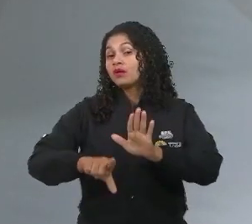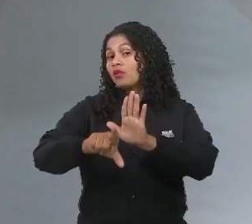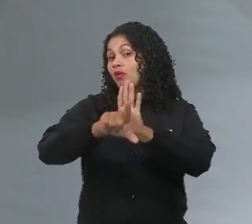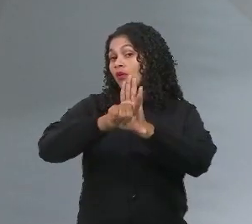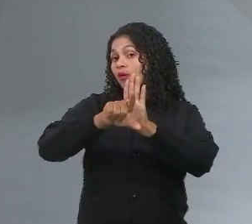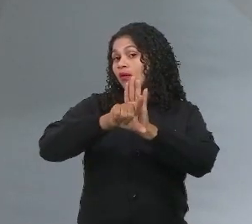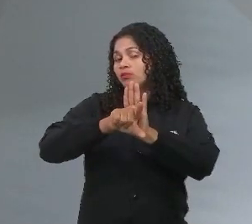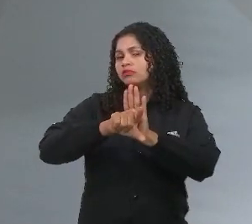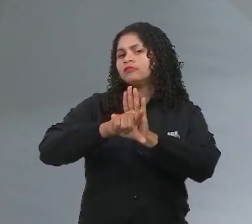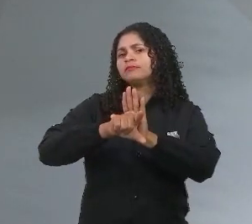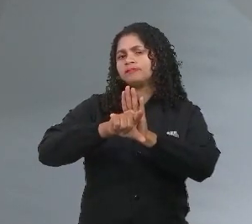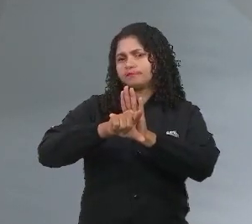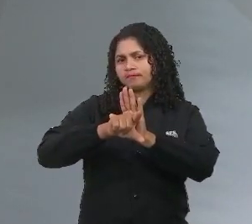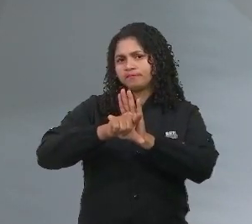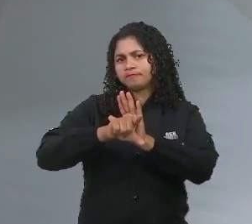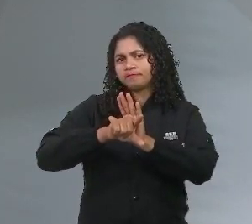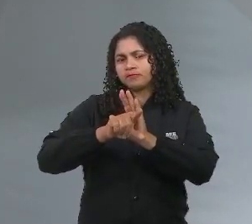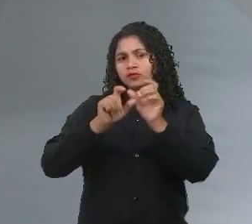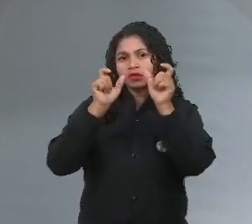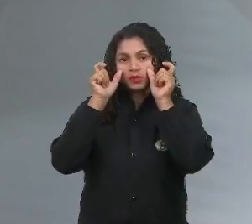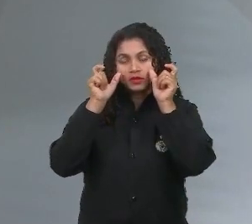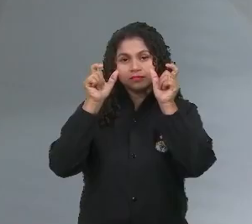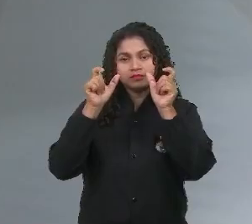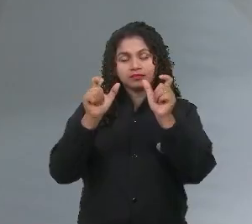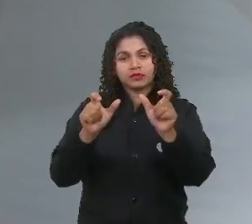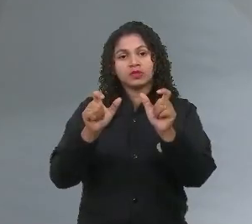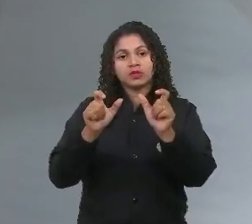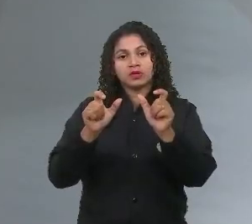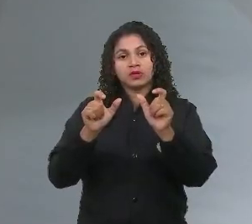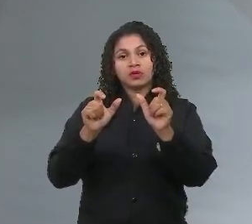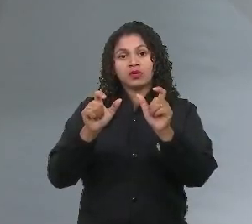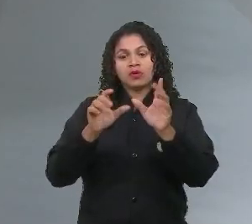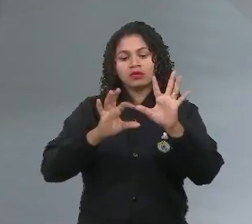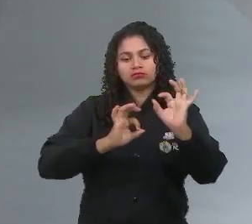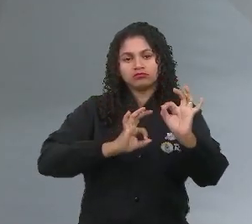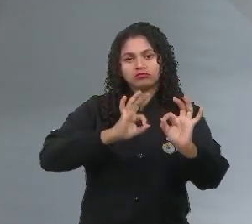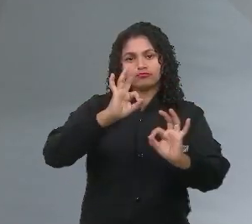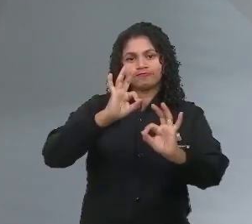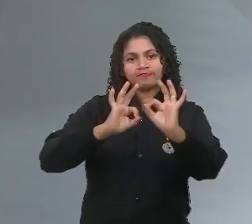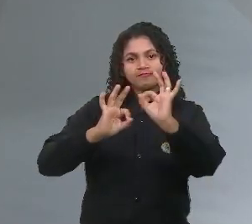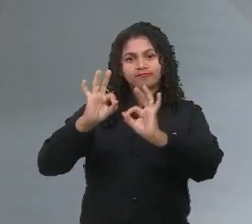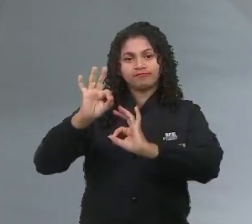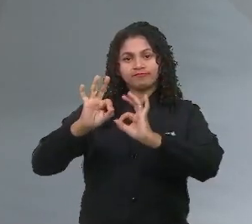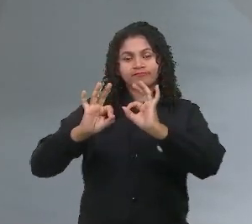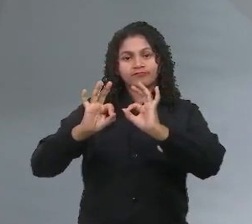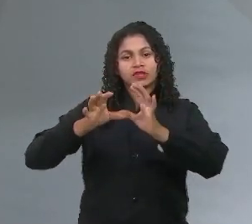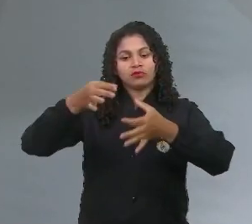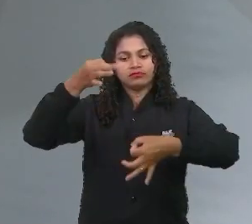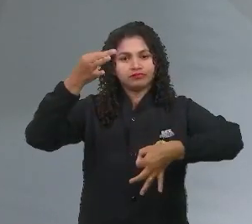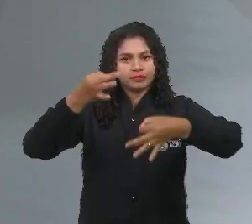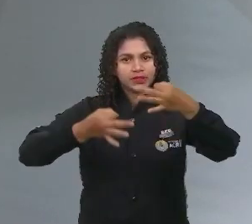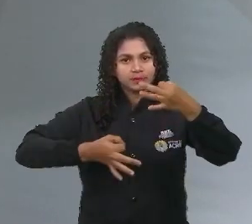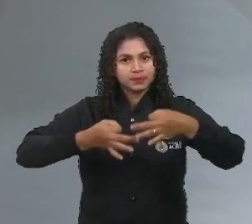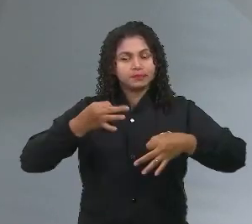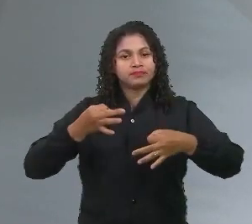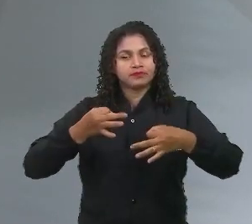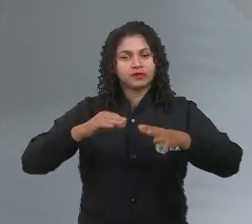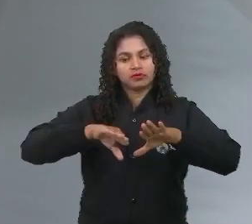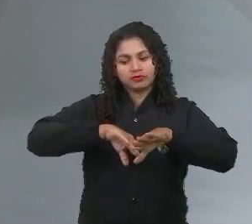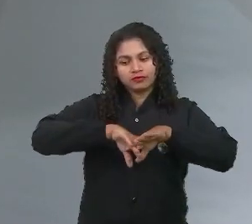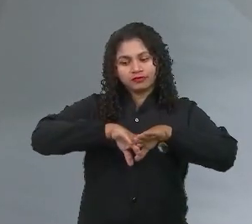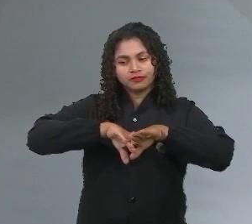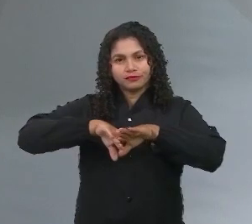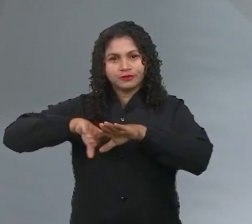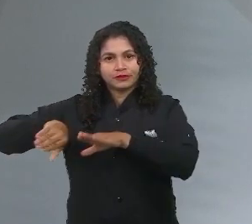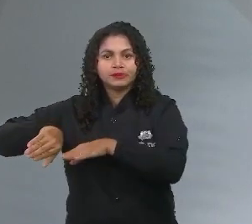né, está atentando contra a organização do Estado Democrático de Direito. Está fugindo dos padrões de cidadania